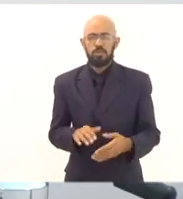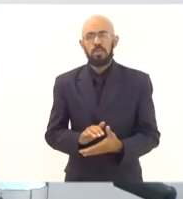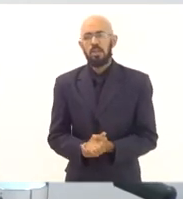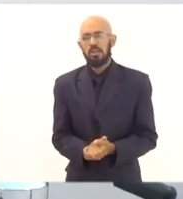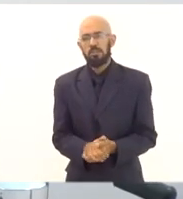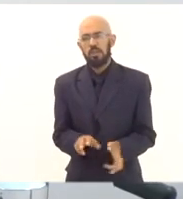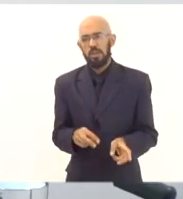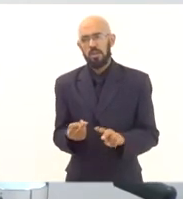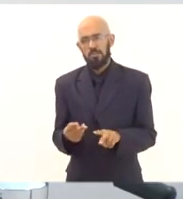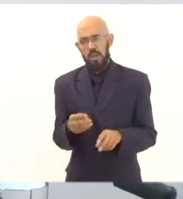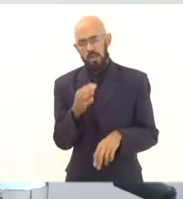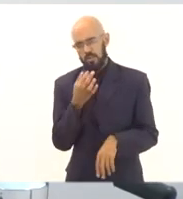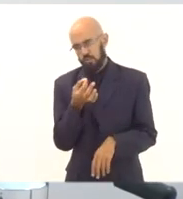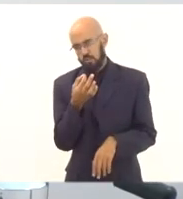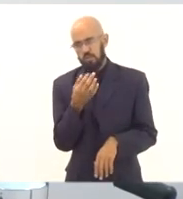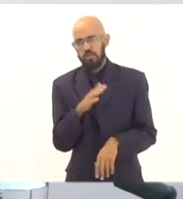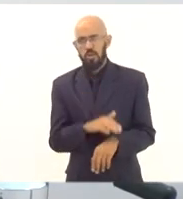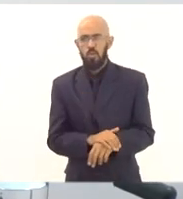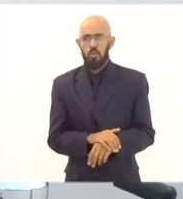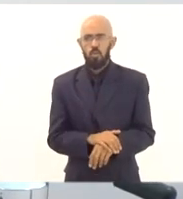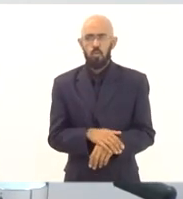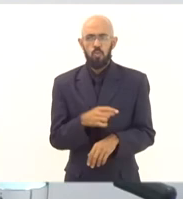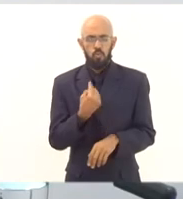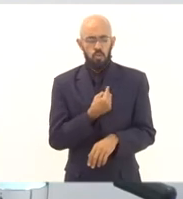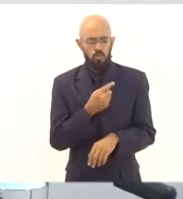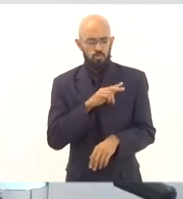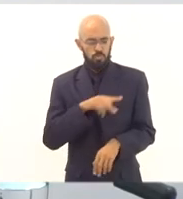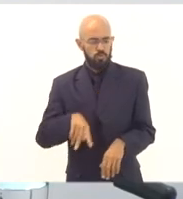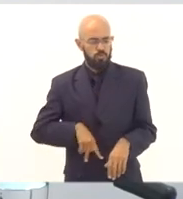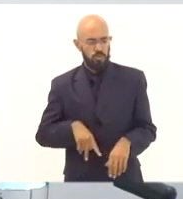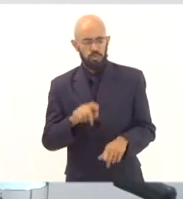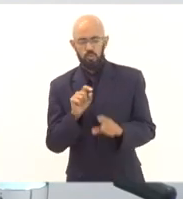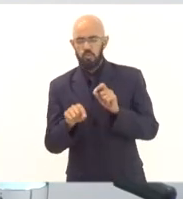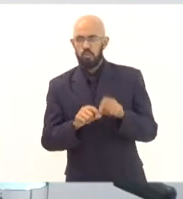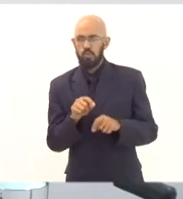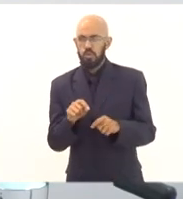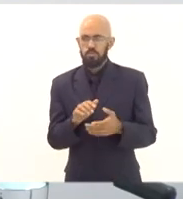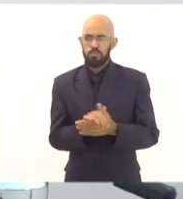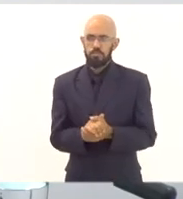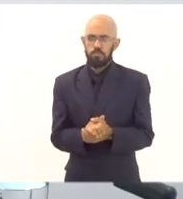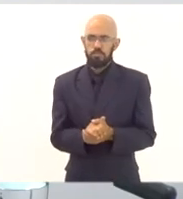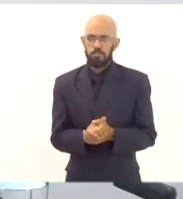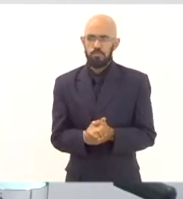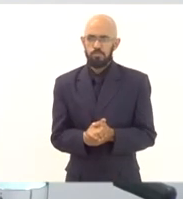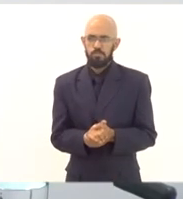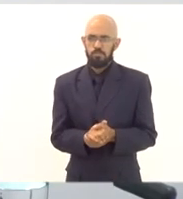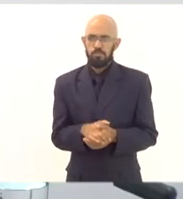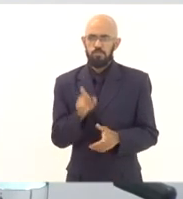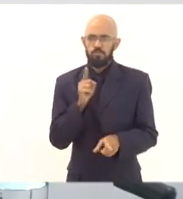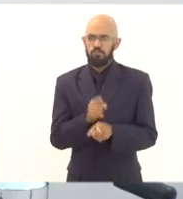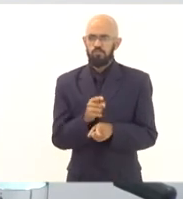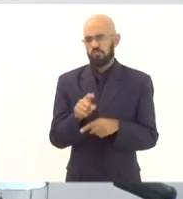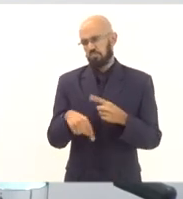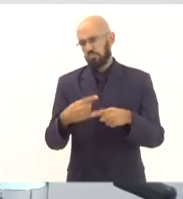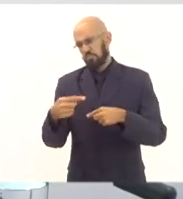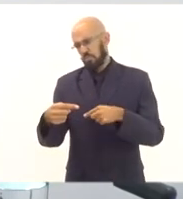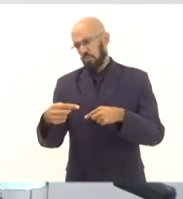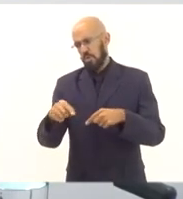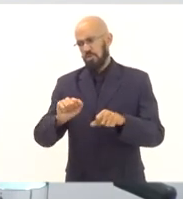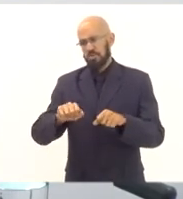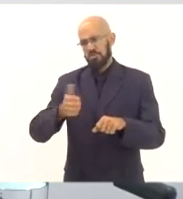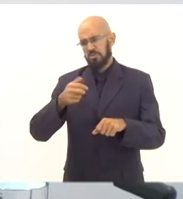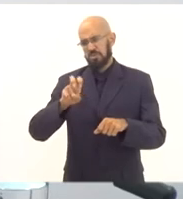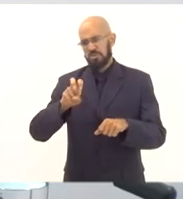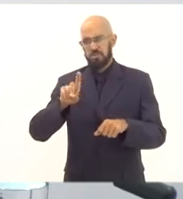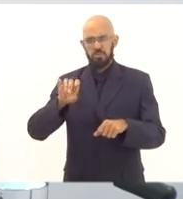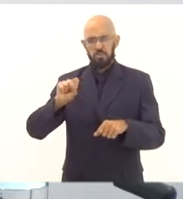para encaminhar aqui a sugestão para o nosso presidente que já no próximo encontro não a 15 dias